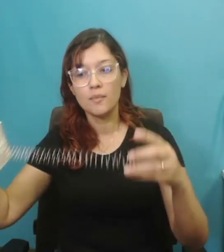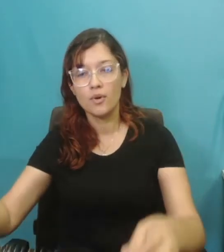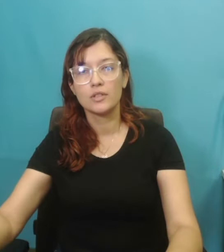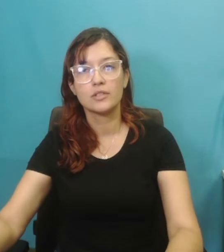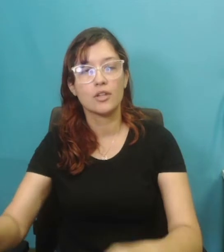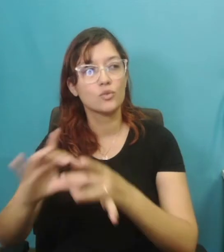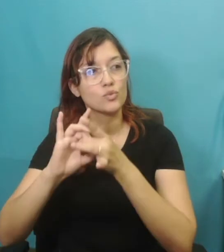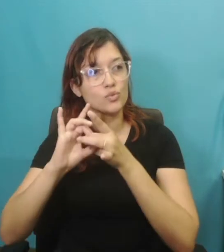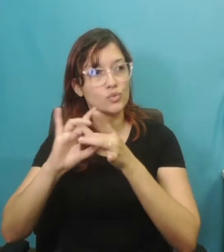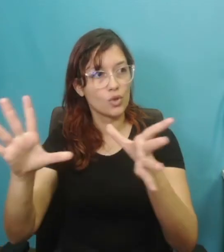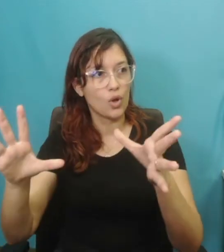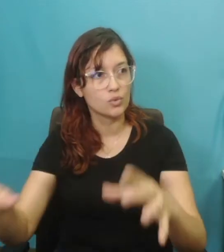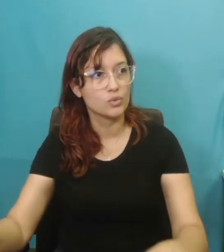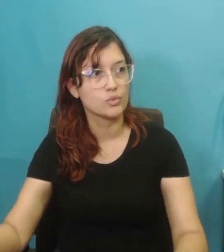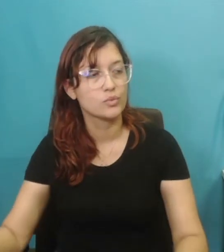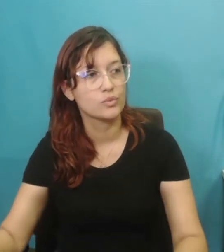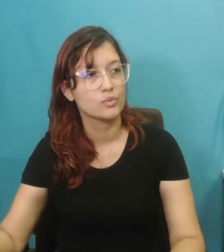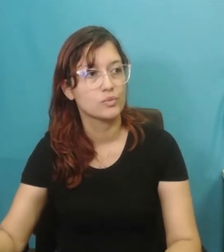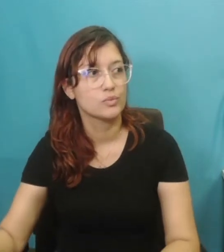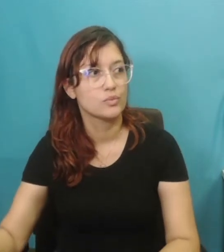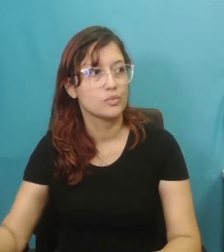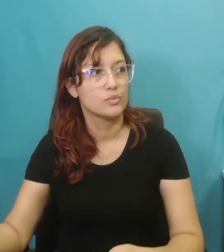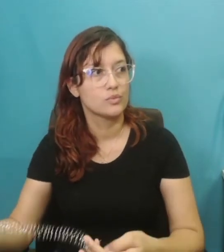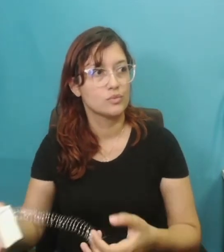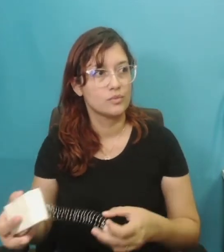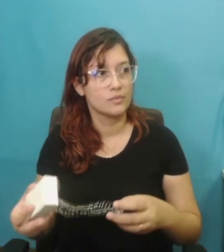E em seguida vai ser liberada.